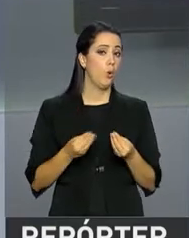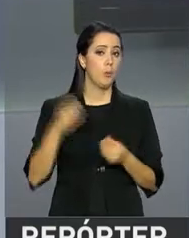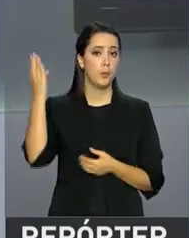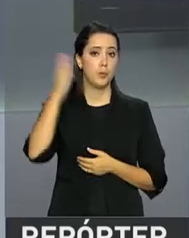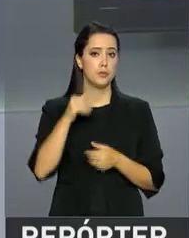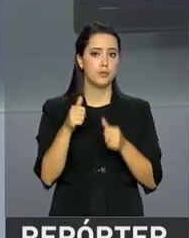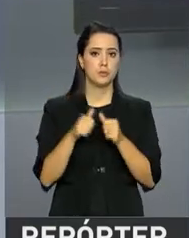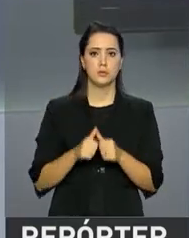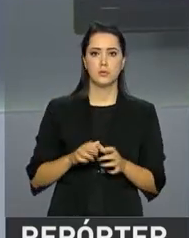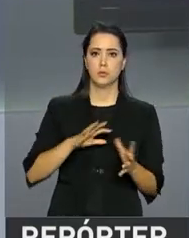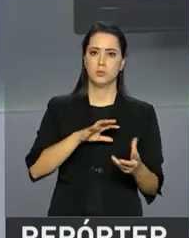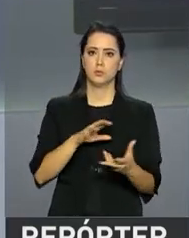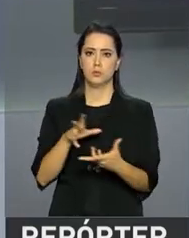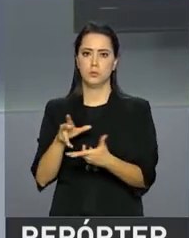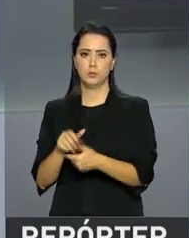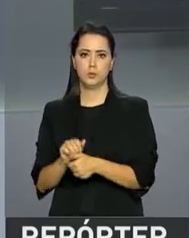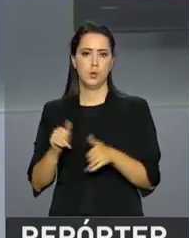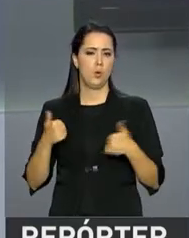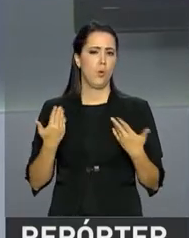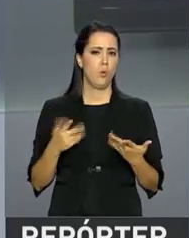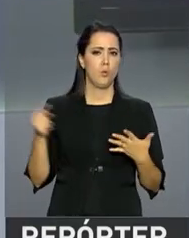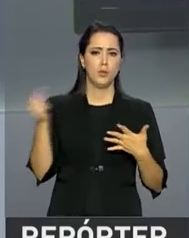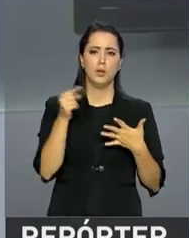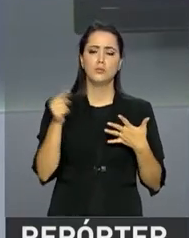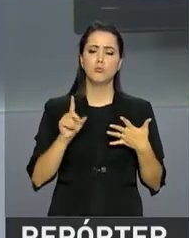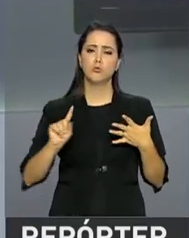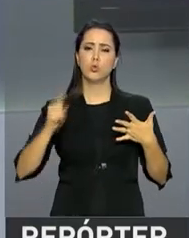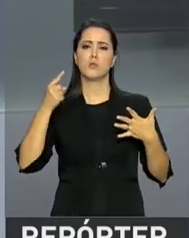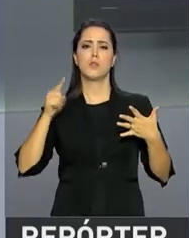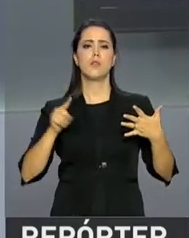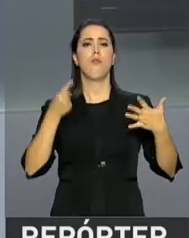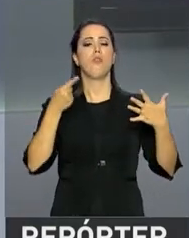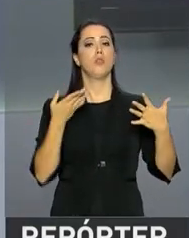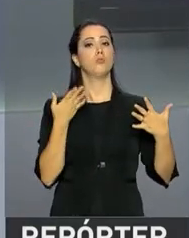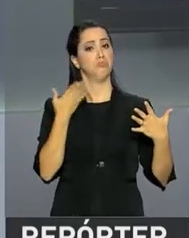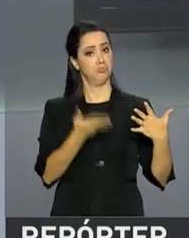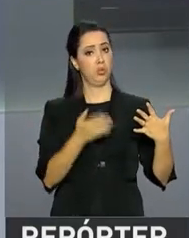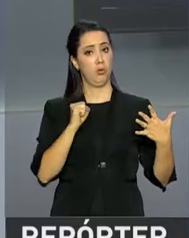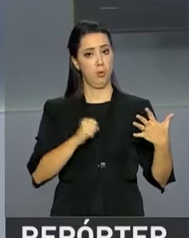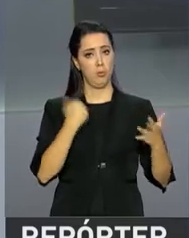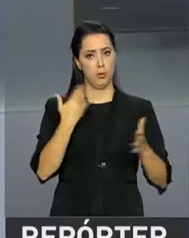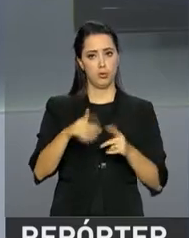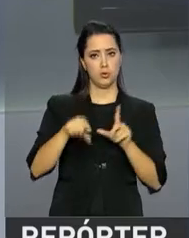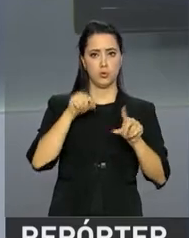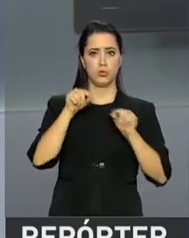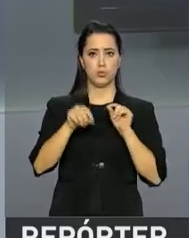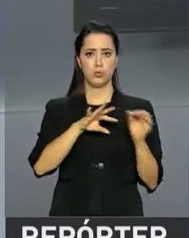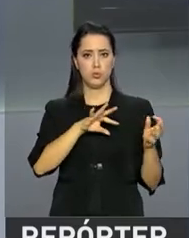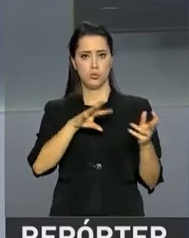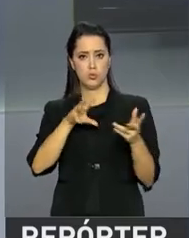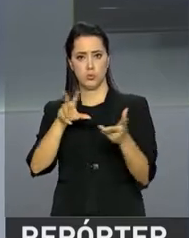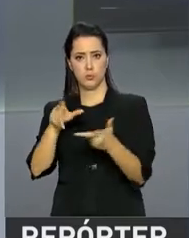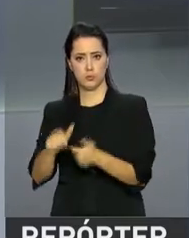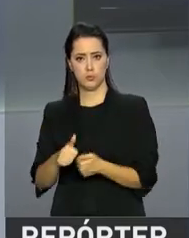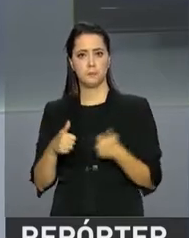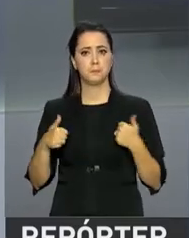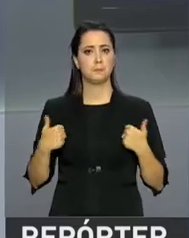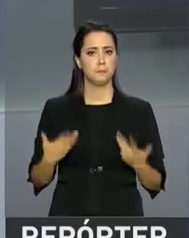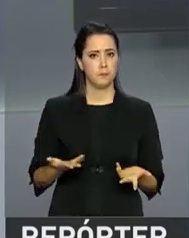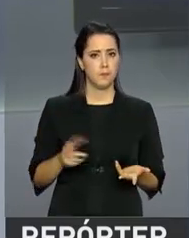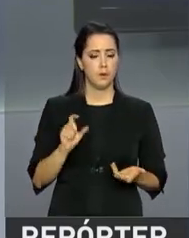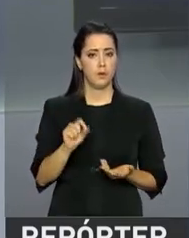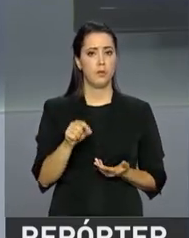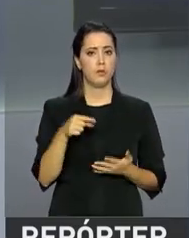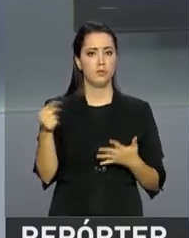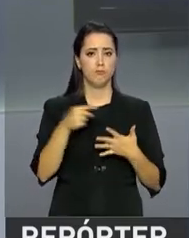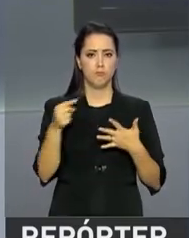no contexto internacional quais são os desafios para o país em relação aos mecanismos decisórios e de representação global